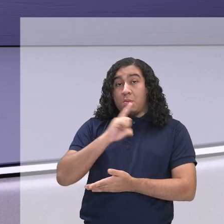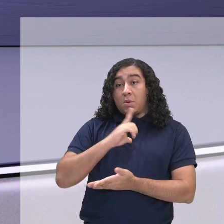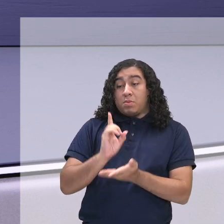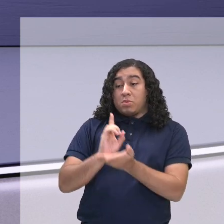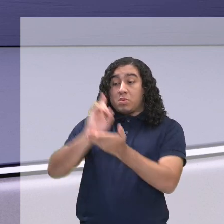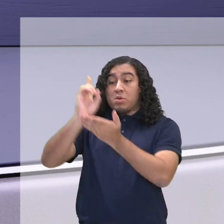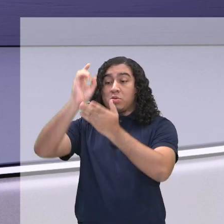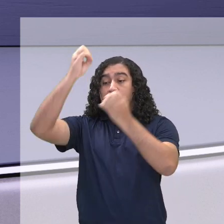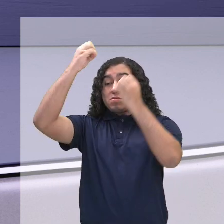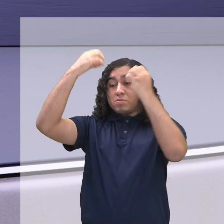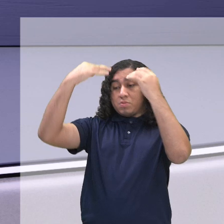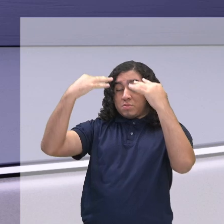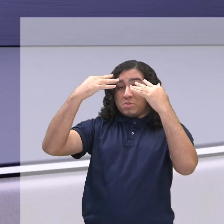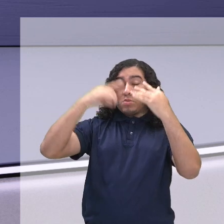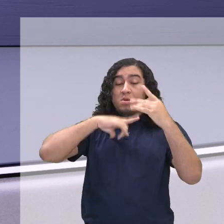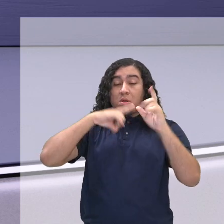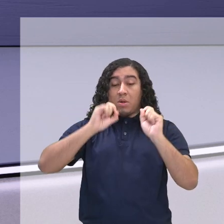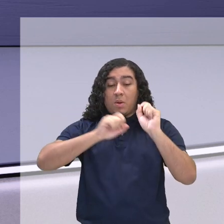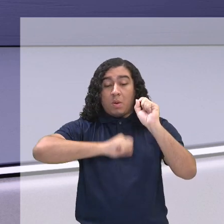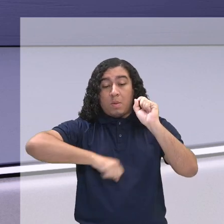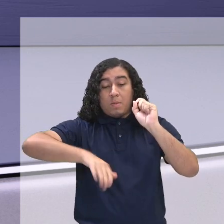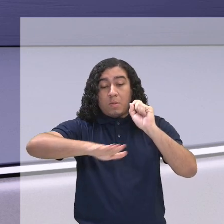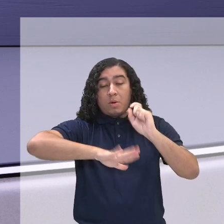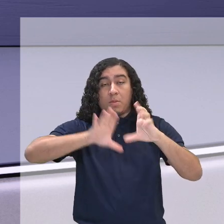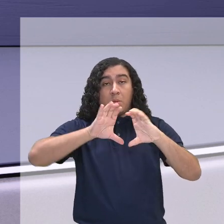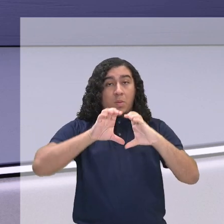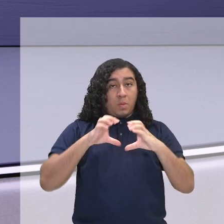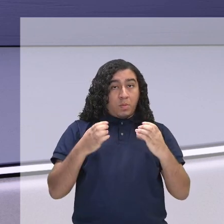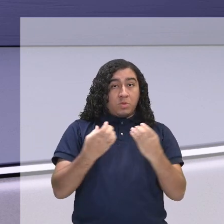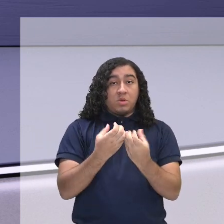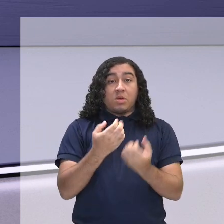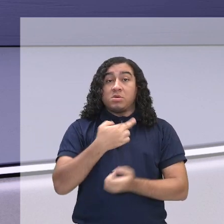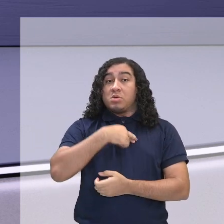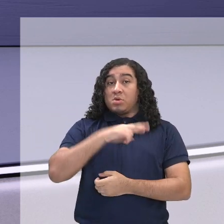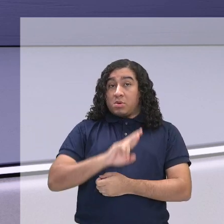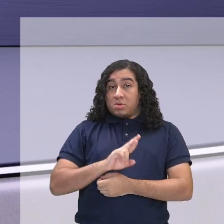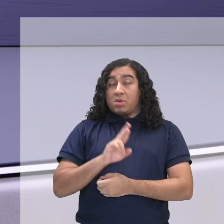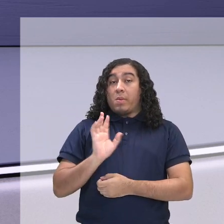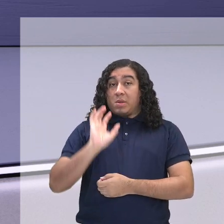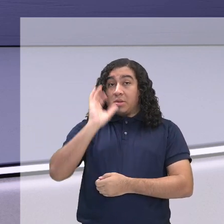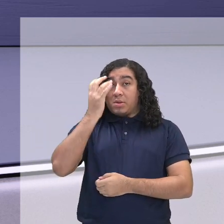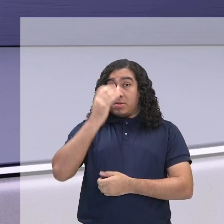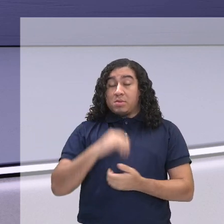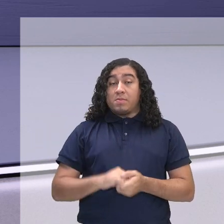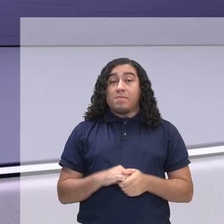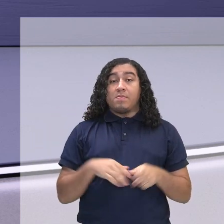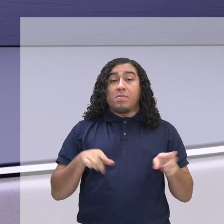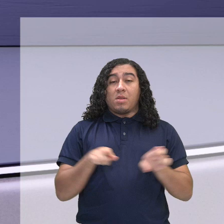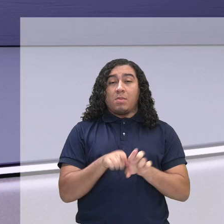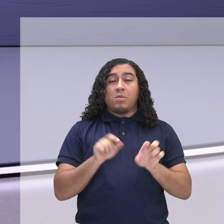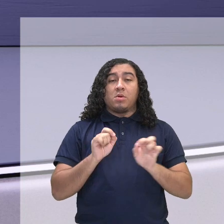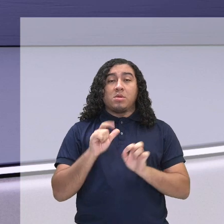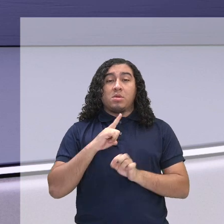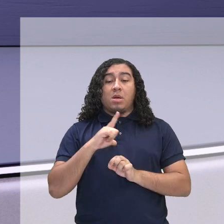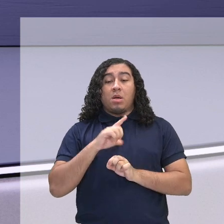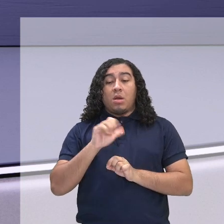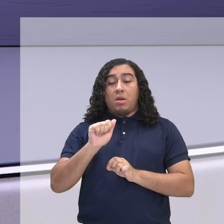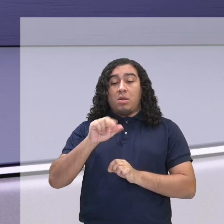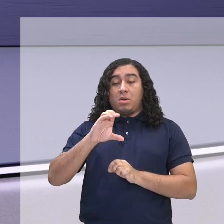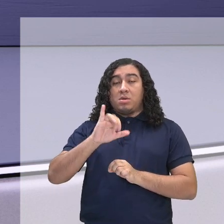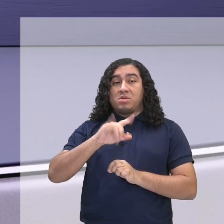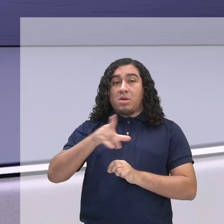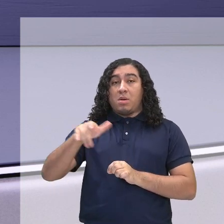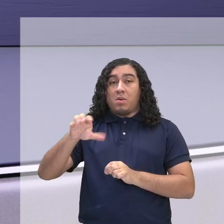autoridade em meio às suas comunidades religiosas, assim como os anciãos, que eu enfatizei bem nas tradições,